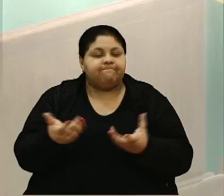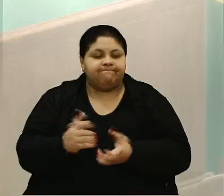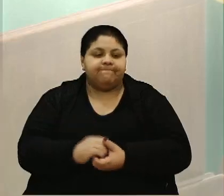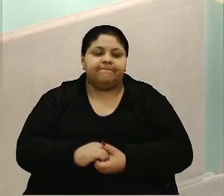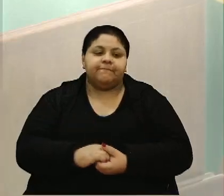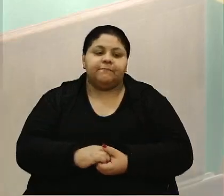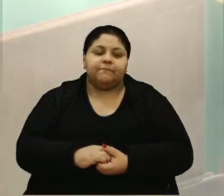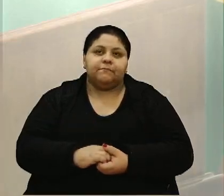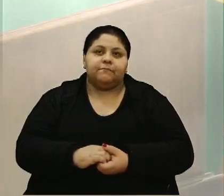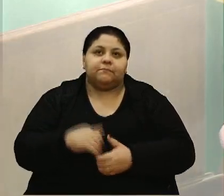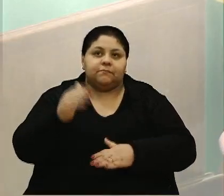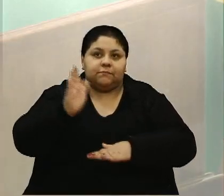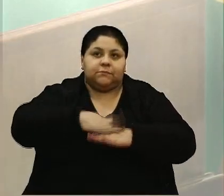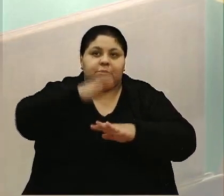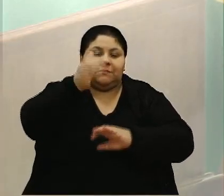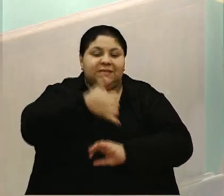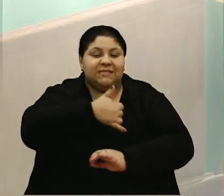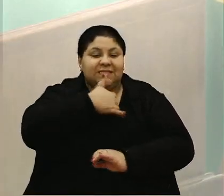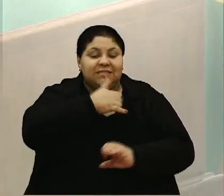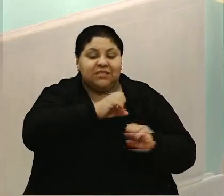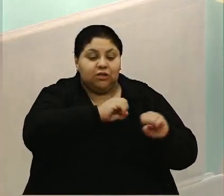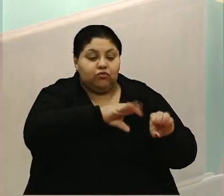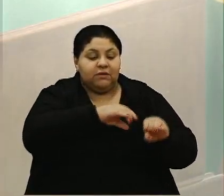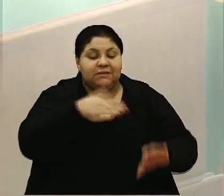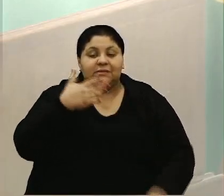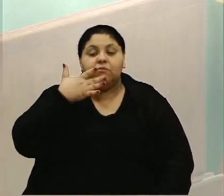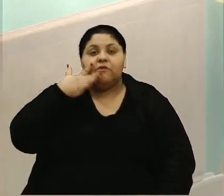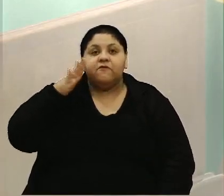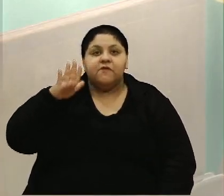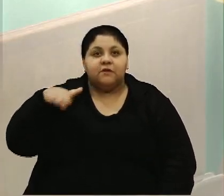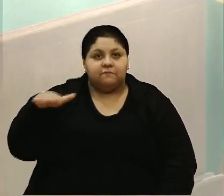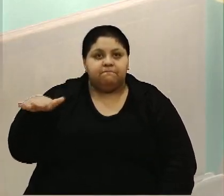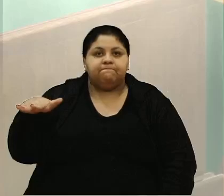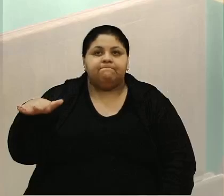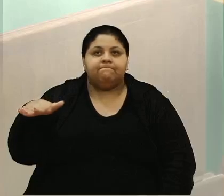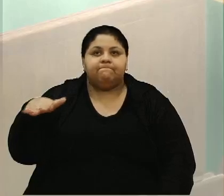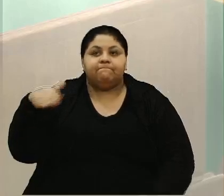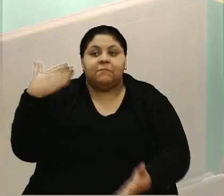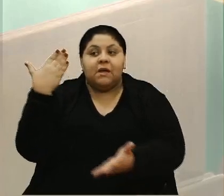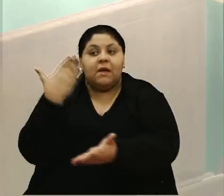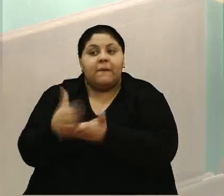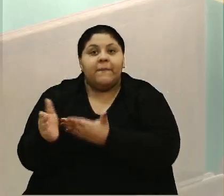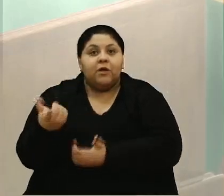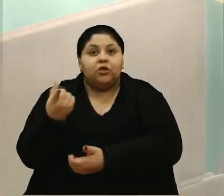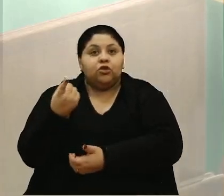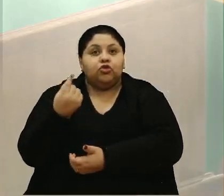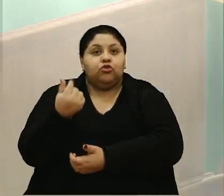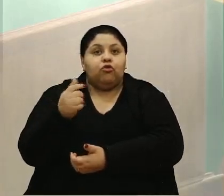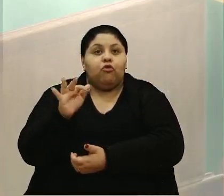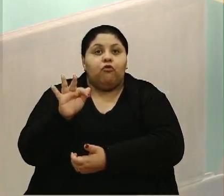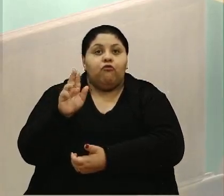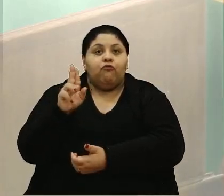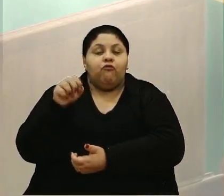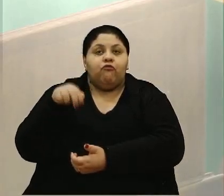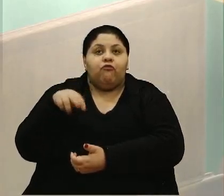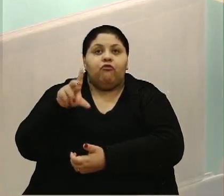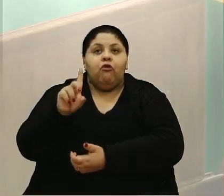E o mais triste da educação infantil é a perda de recursos do Fundeb.